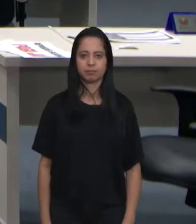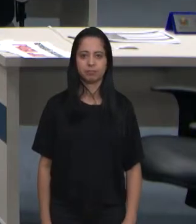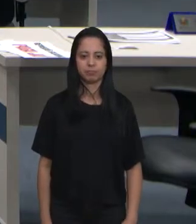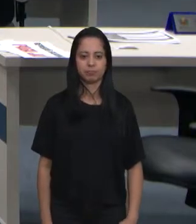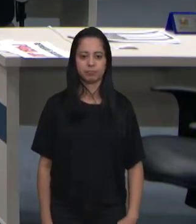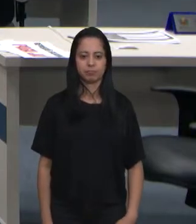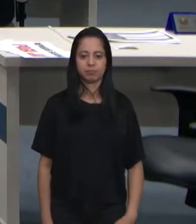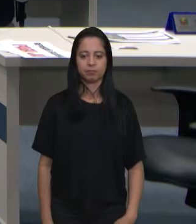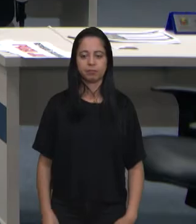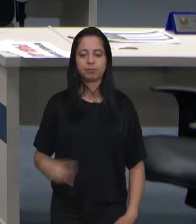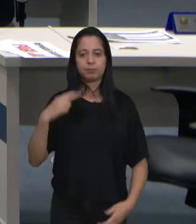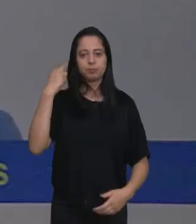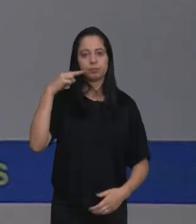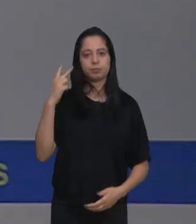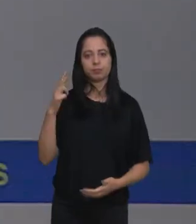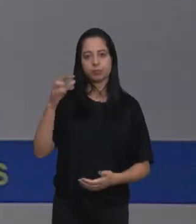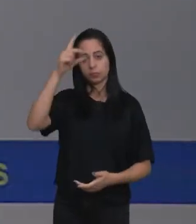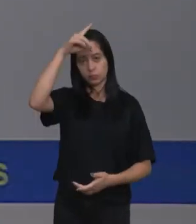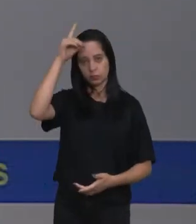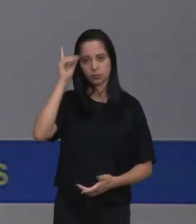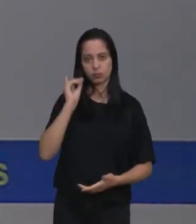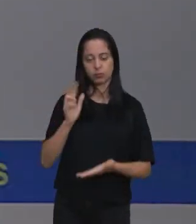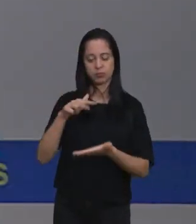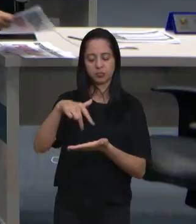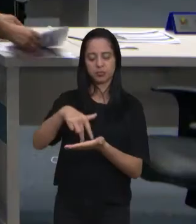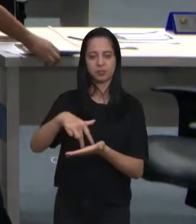Com a palavra, a vereadora Dulce Rita.